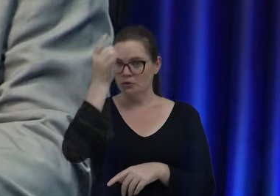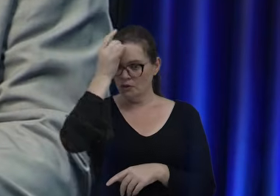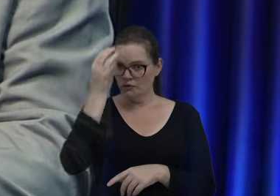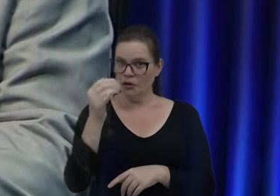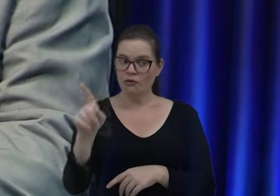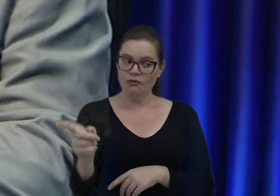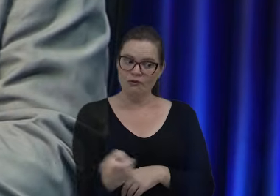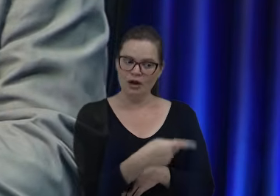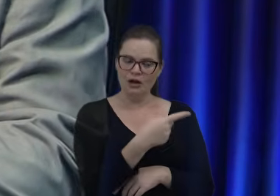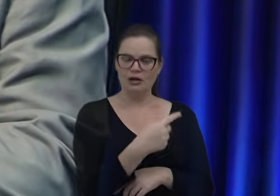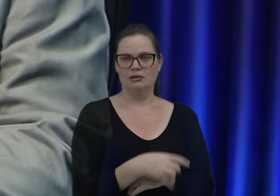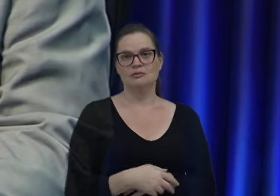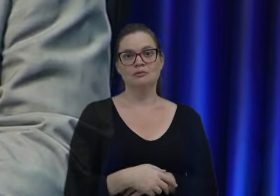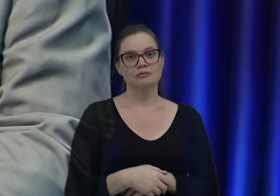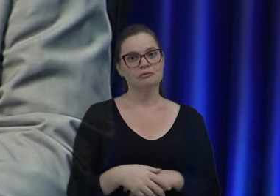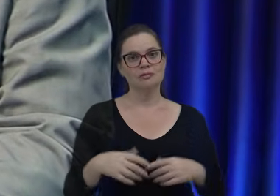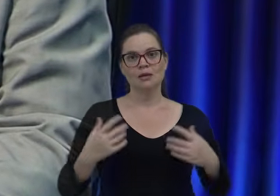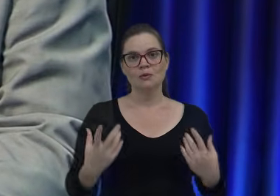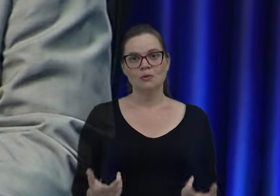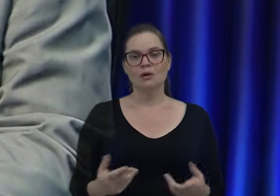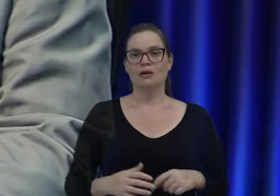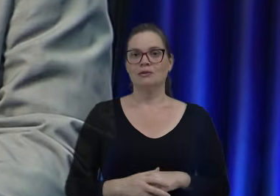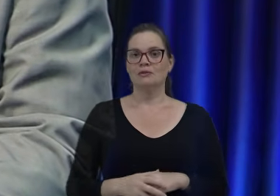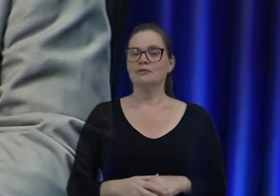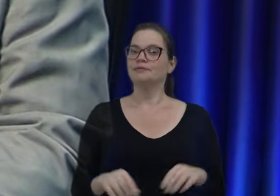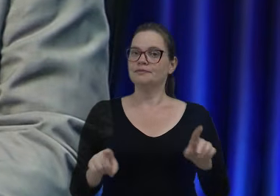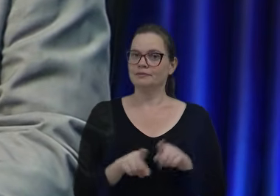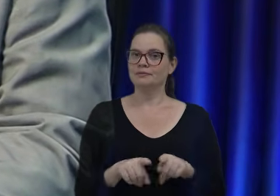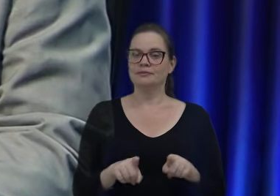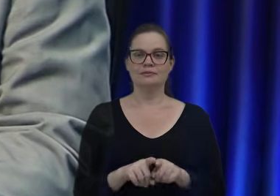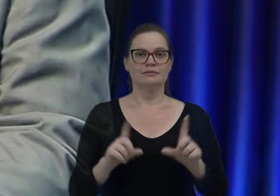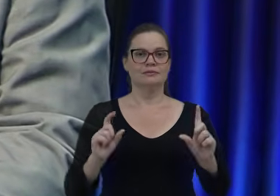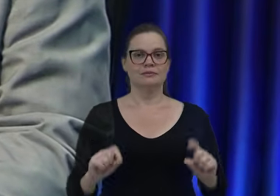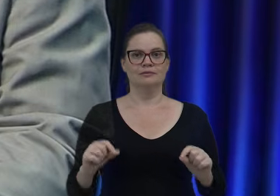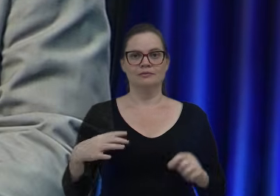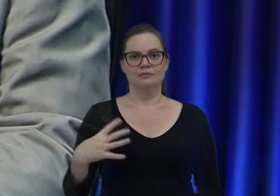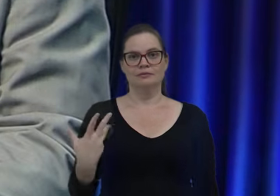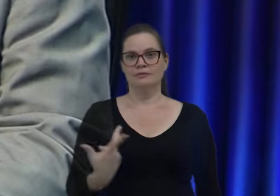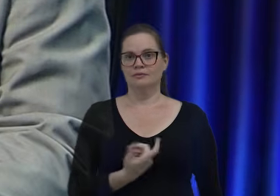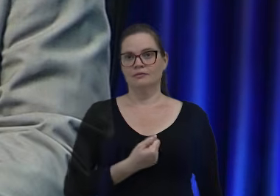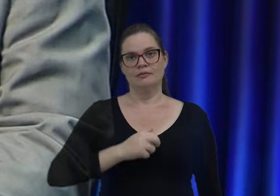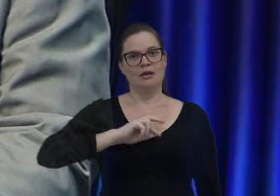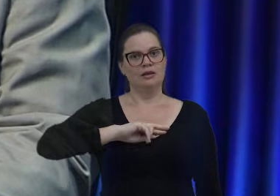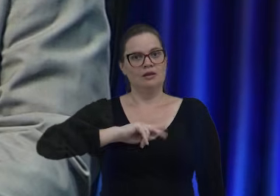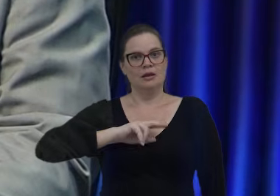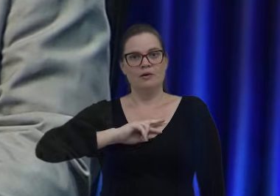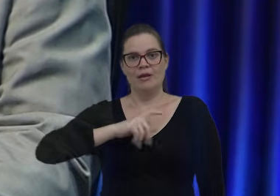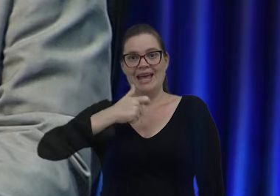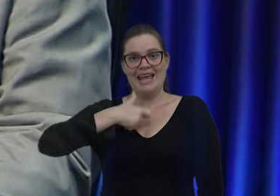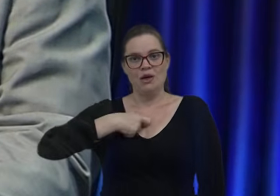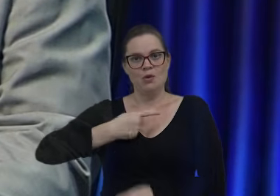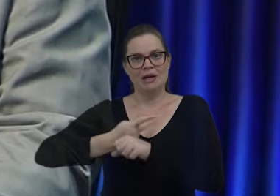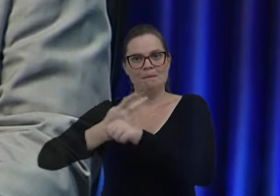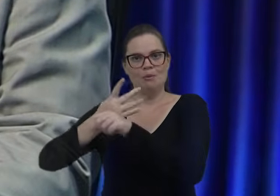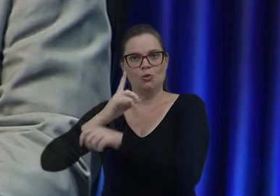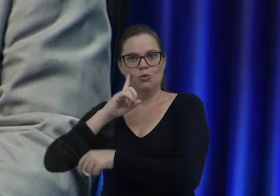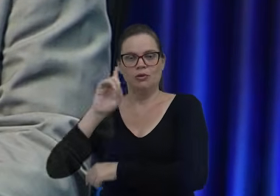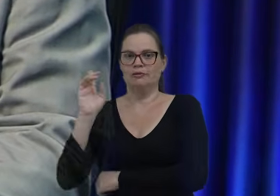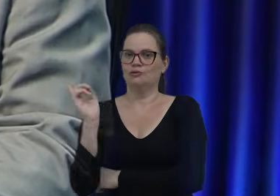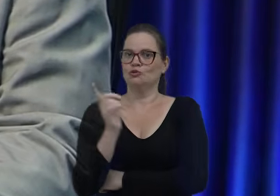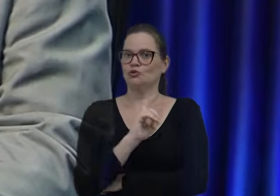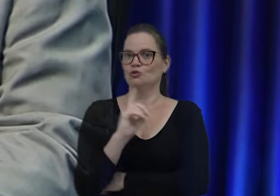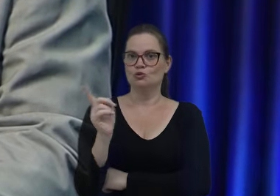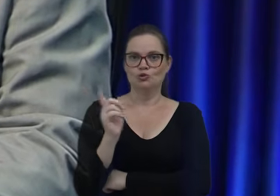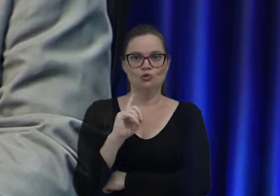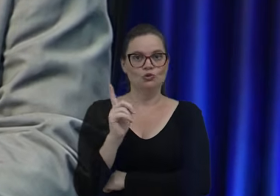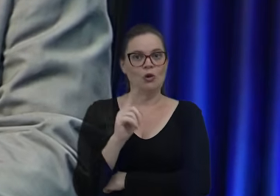estava. Então, a salvação, ela não é o homem que procura Deus. A Bíblia diz assim, não fostes